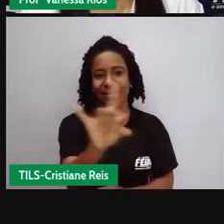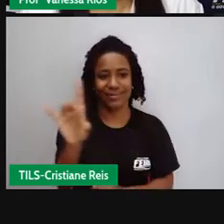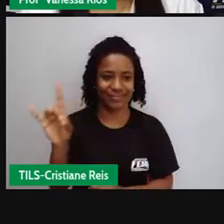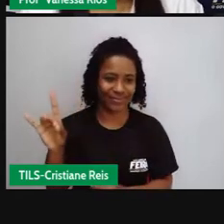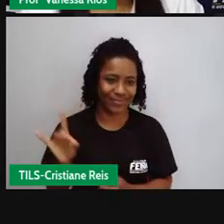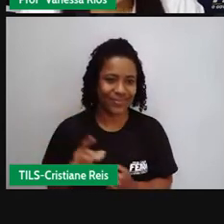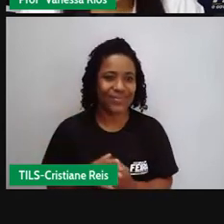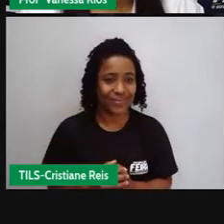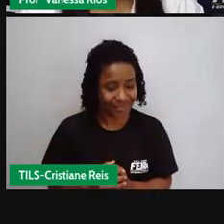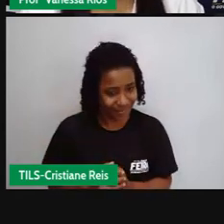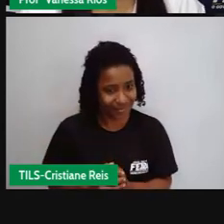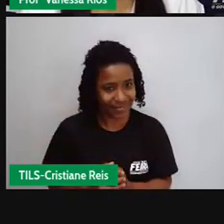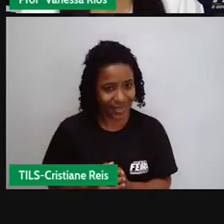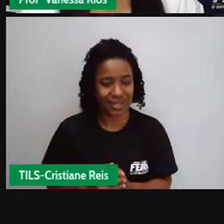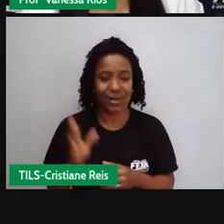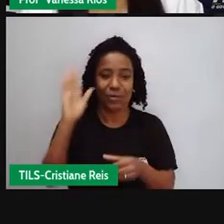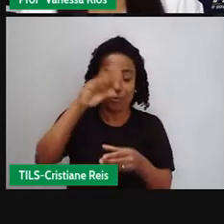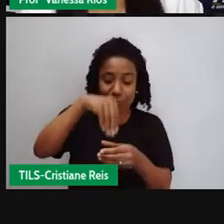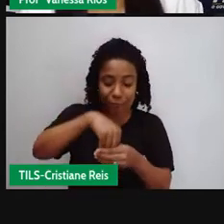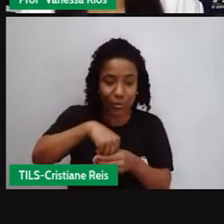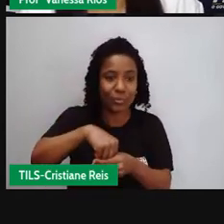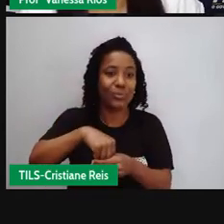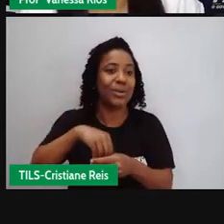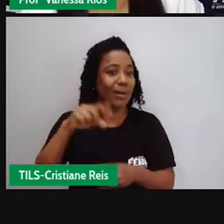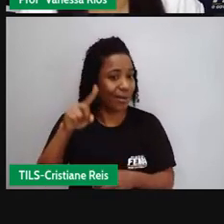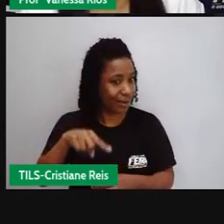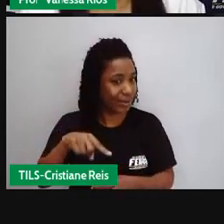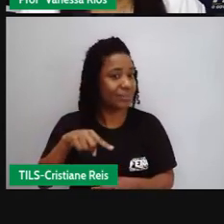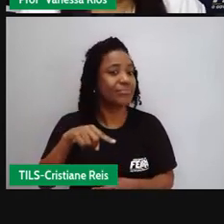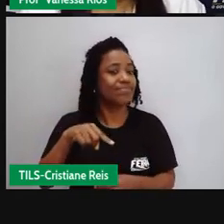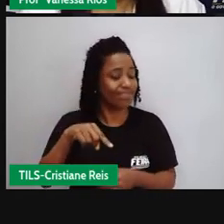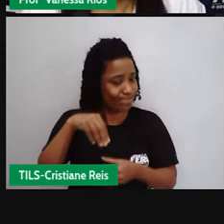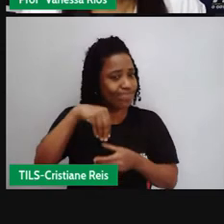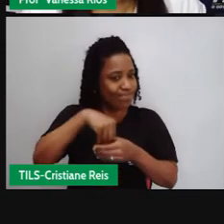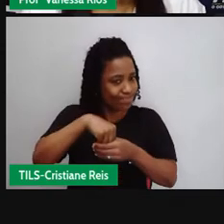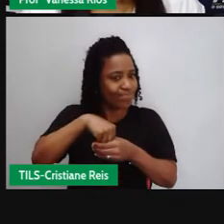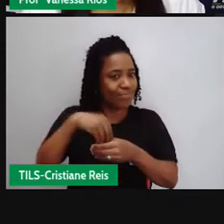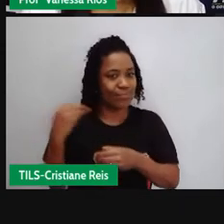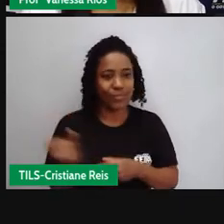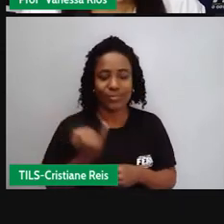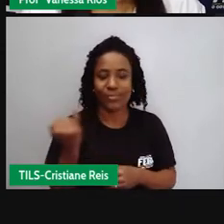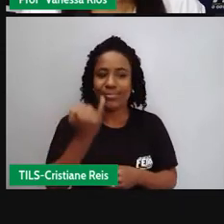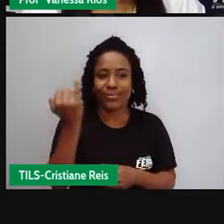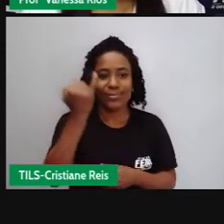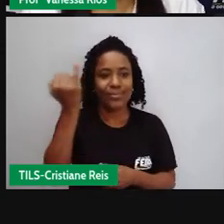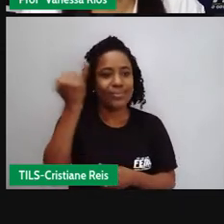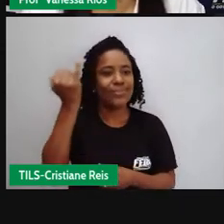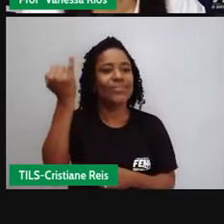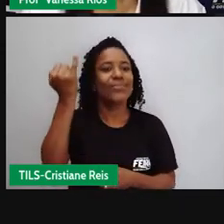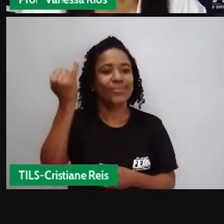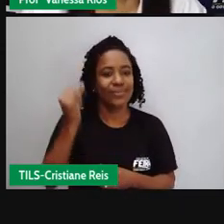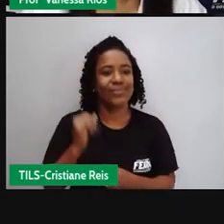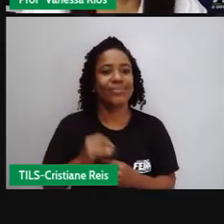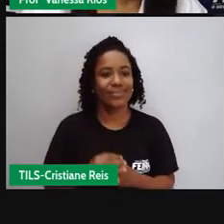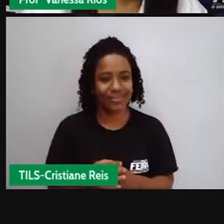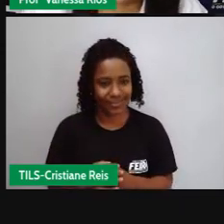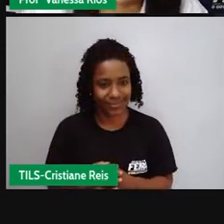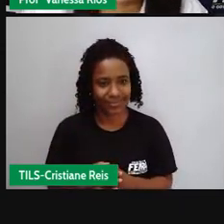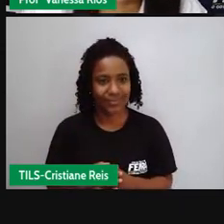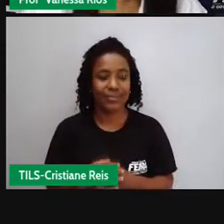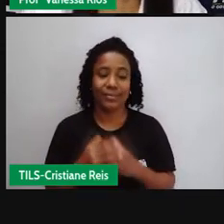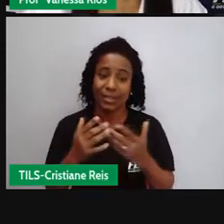algo presente e pode estar aí existindo em muitas situações diferentes. E não deixa de